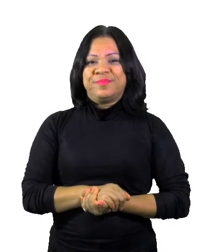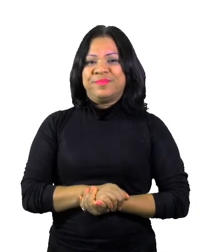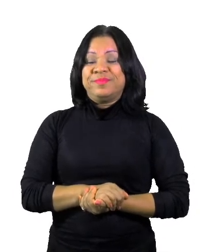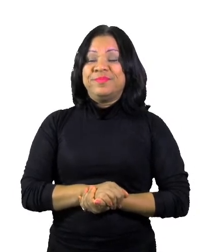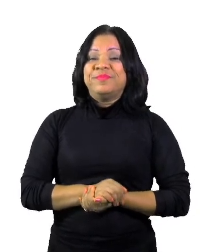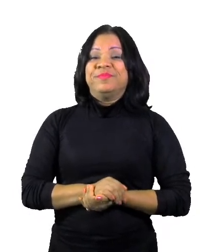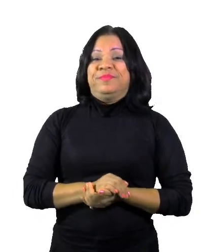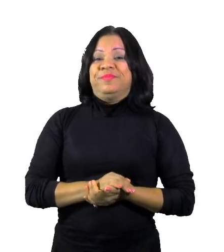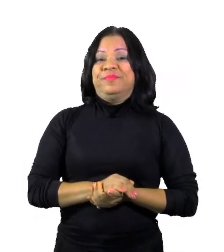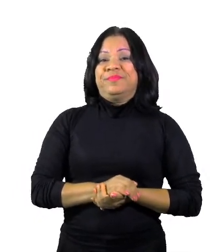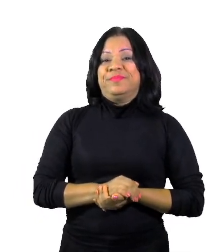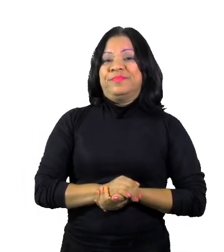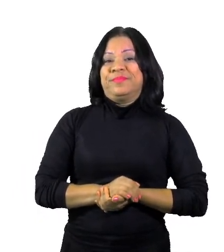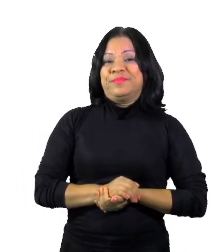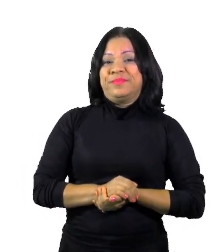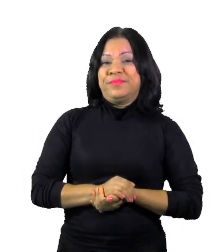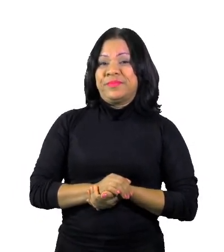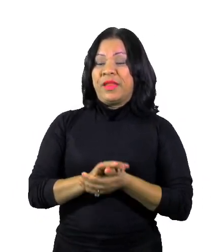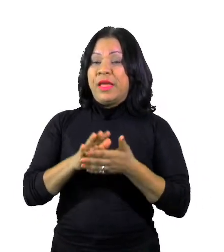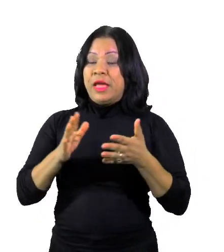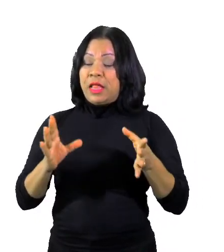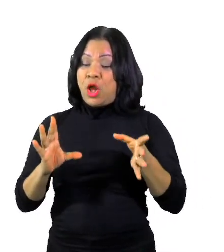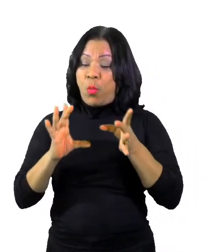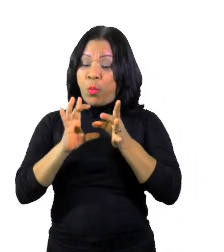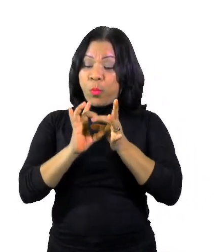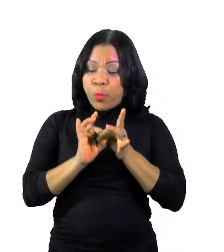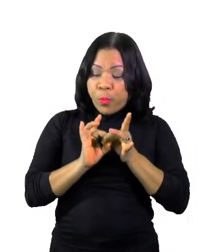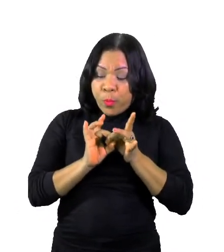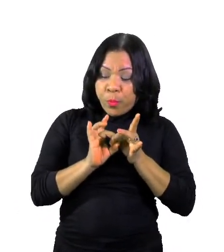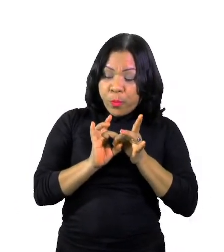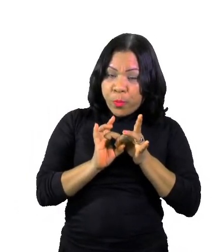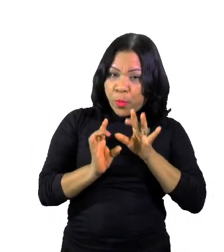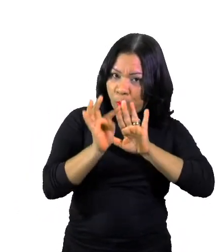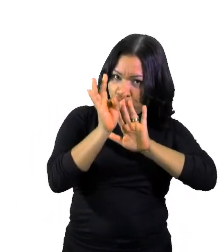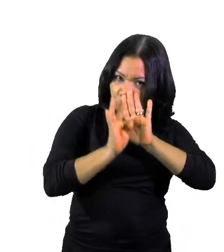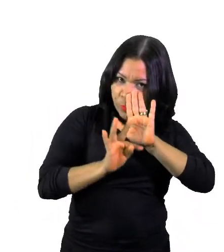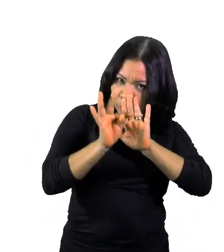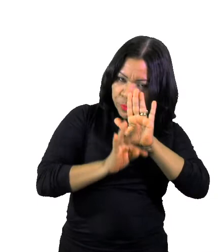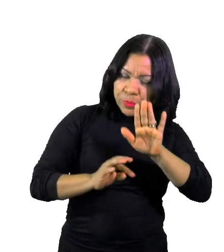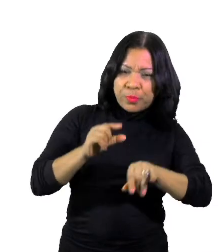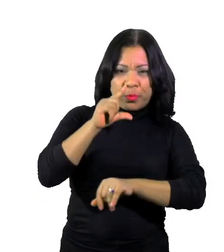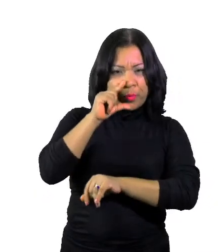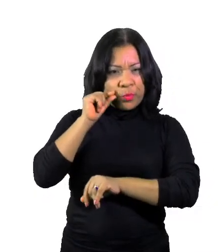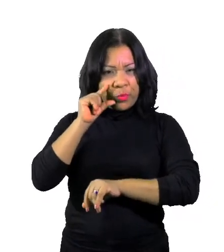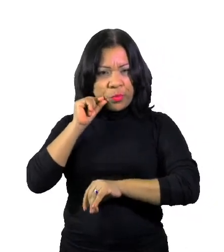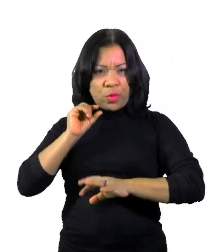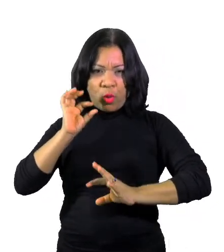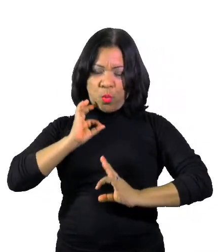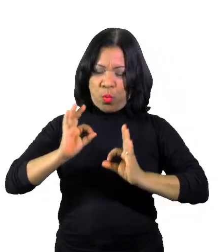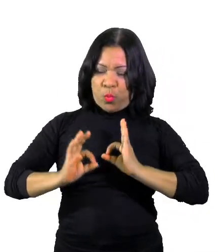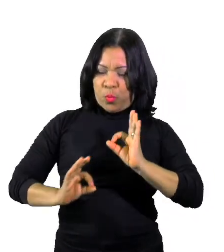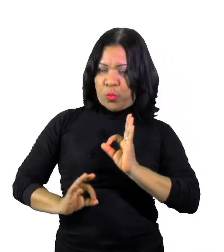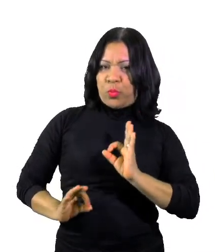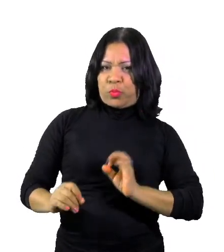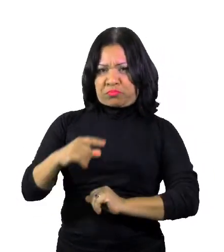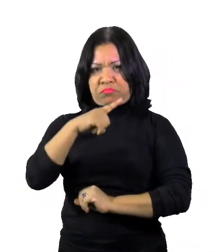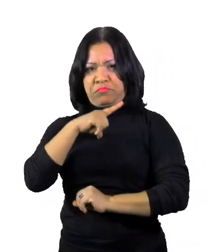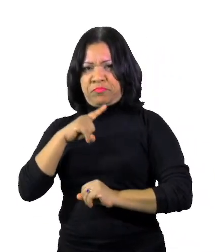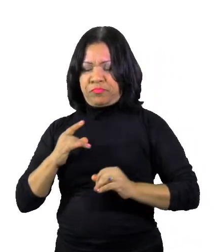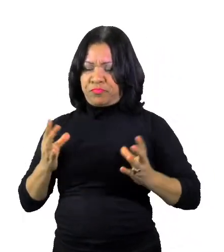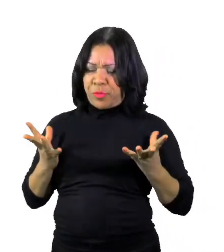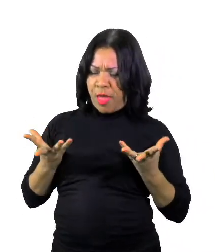seguinte: de acordo com o texto, a onça pintada possui habilidades